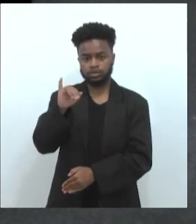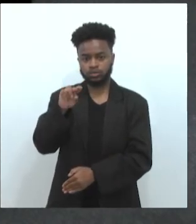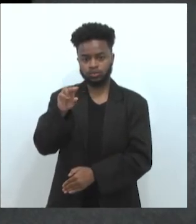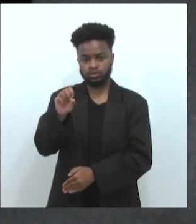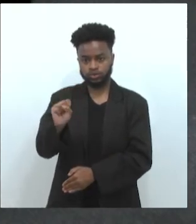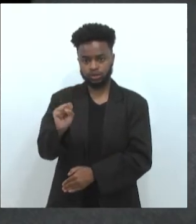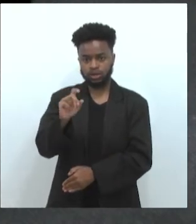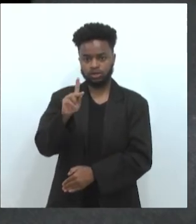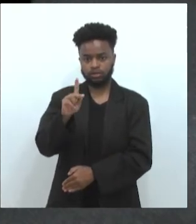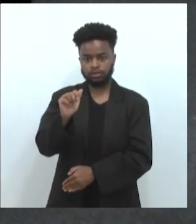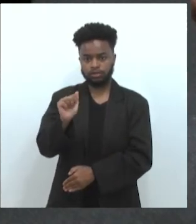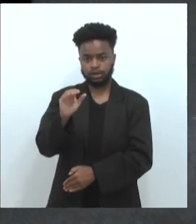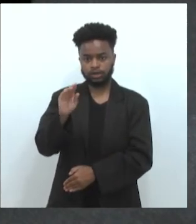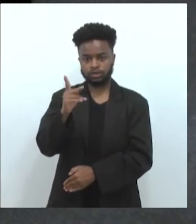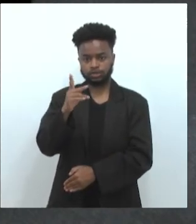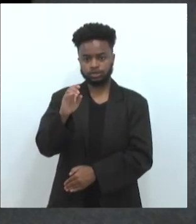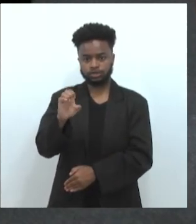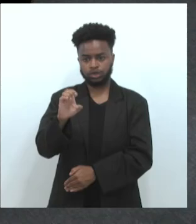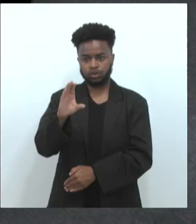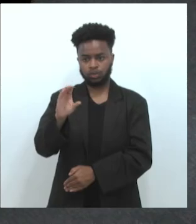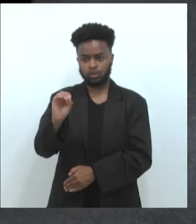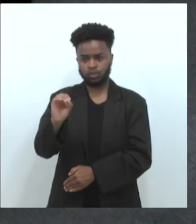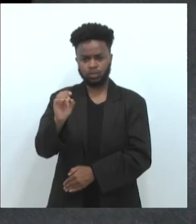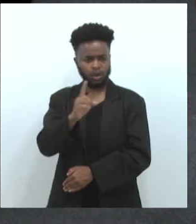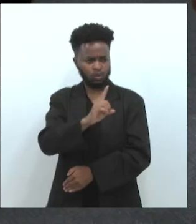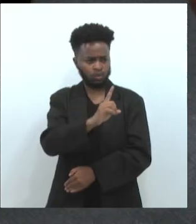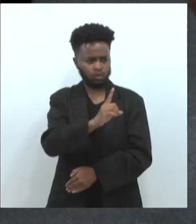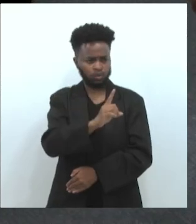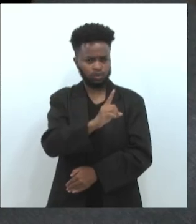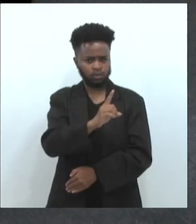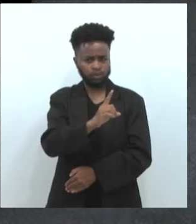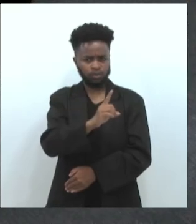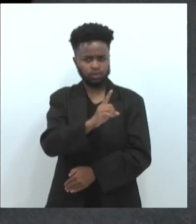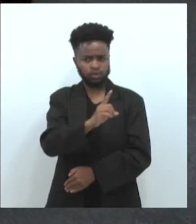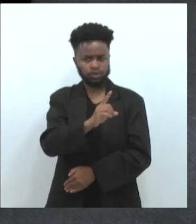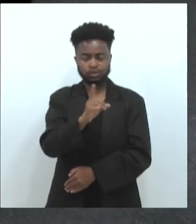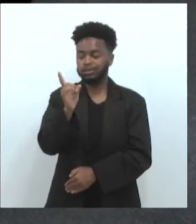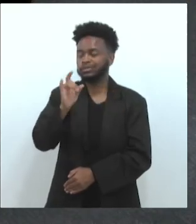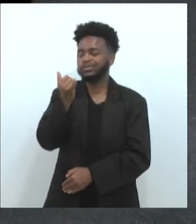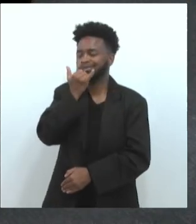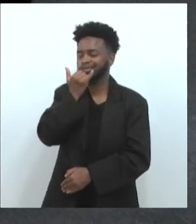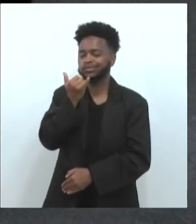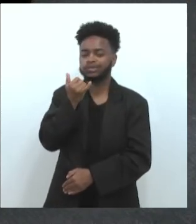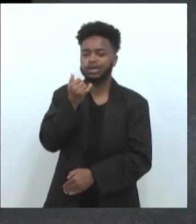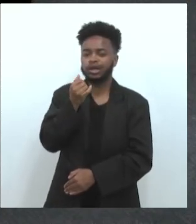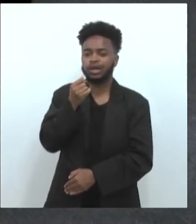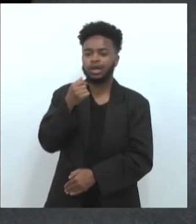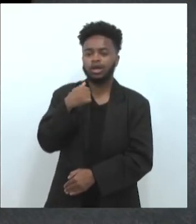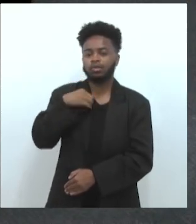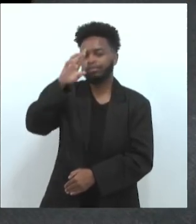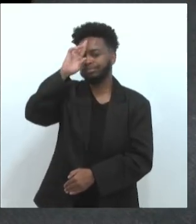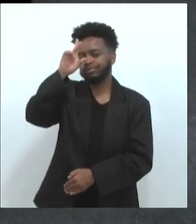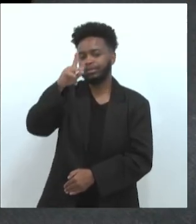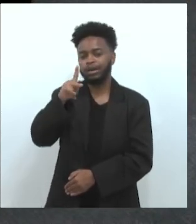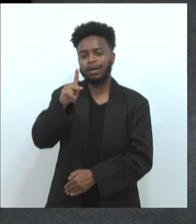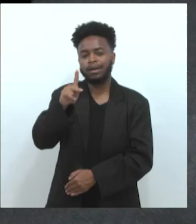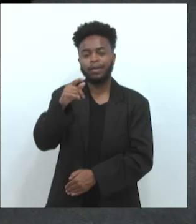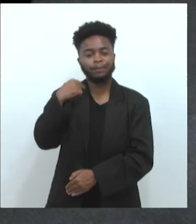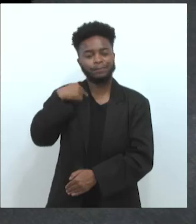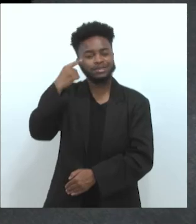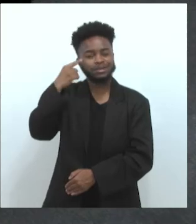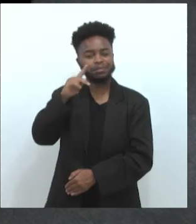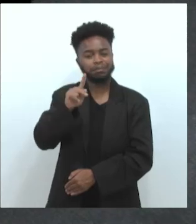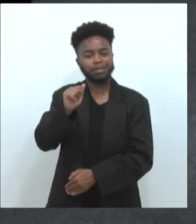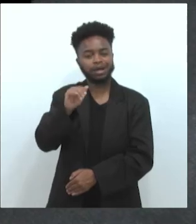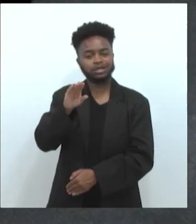deputado... Ué, não é Pacheco? Vinícius Cozzolino. Não, porque eu achei que era Vinícius Pacheco Cozzolino.